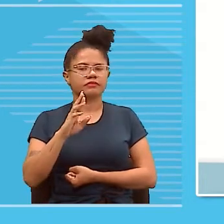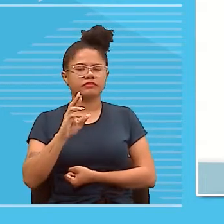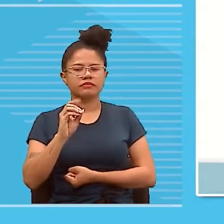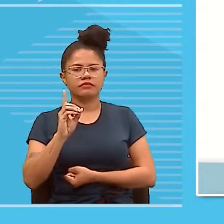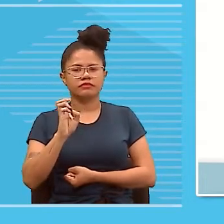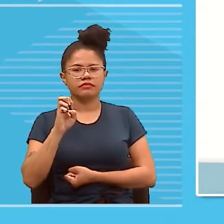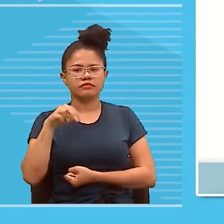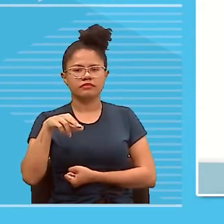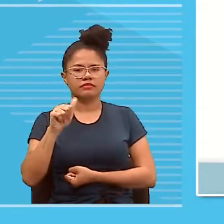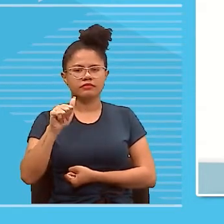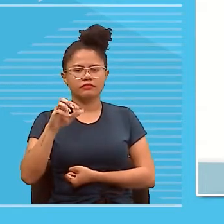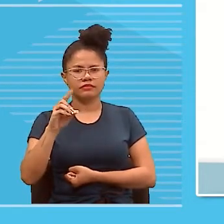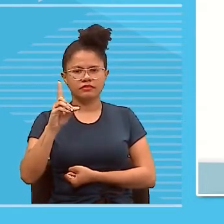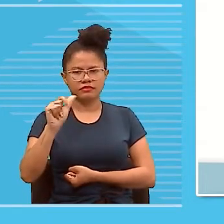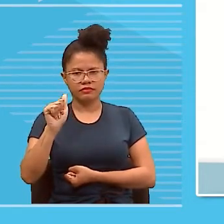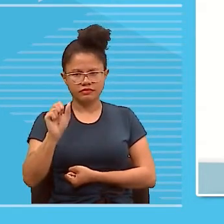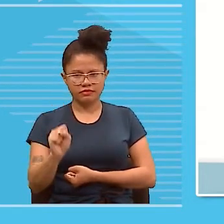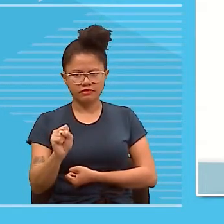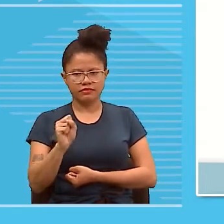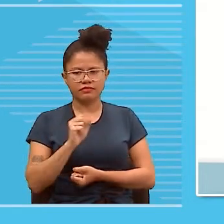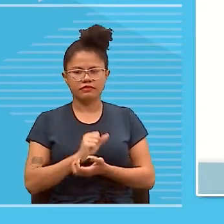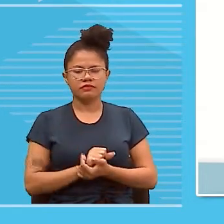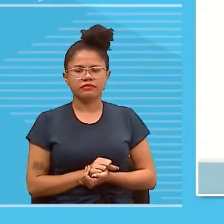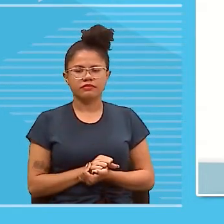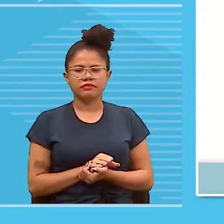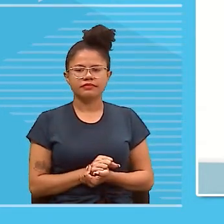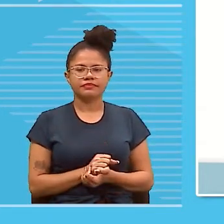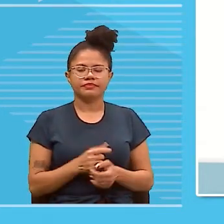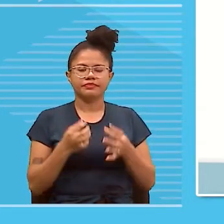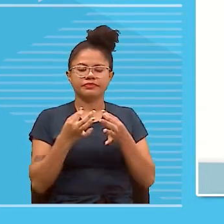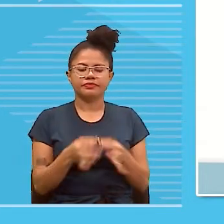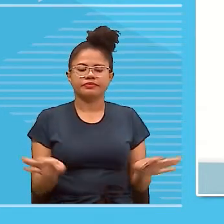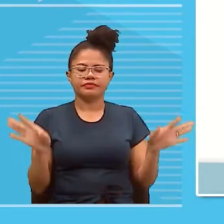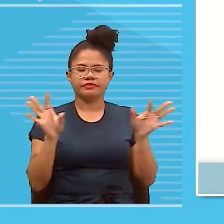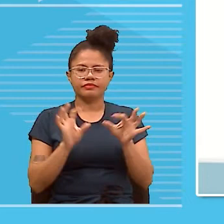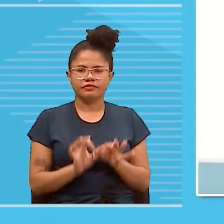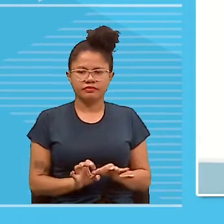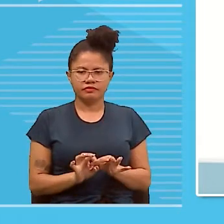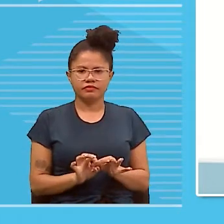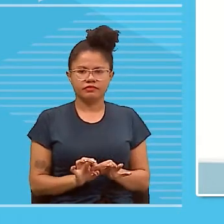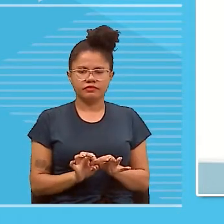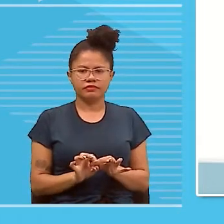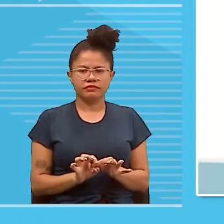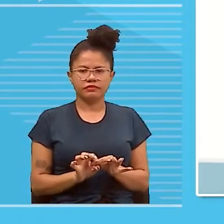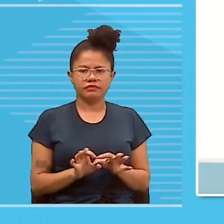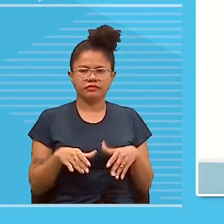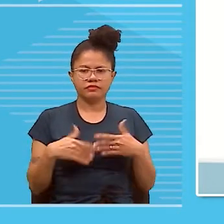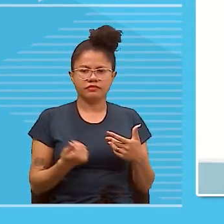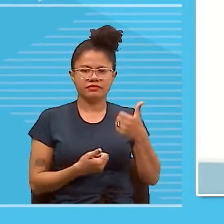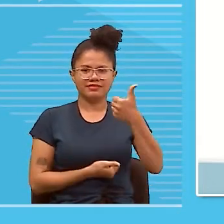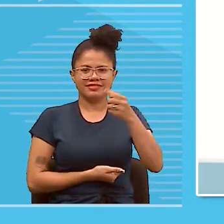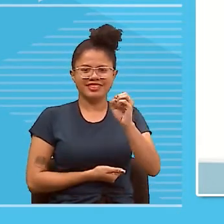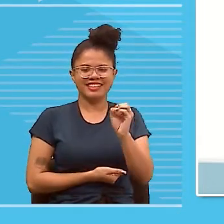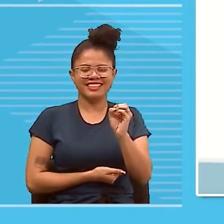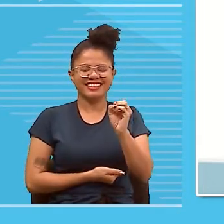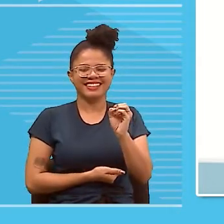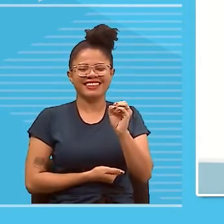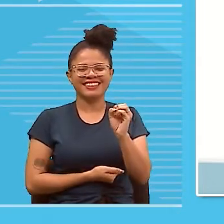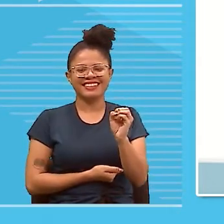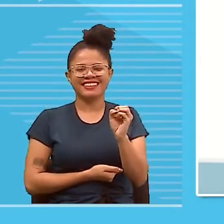vamos lá Adriana ai subordinativas Adri são 10